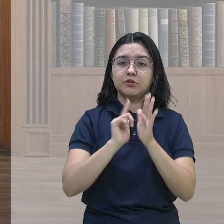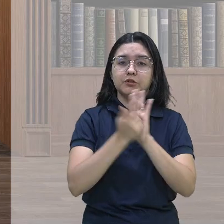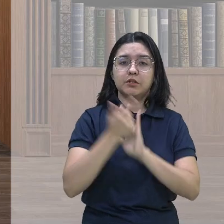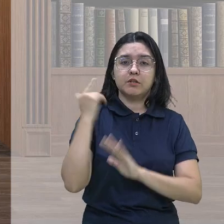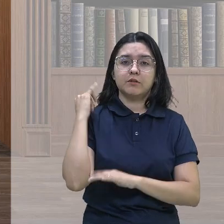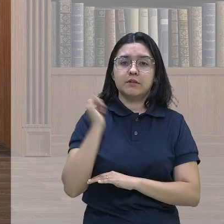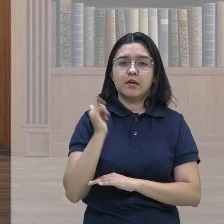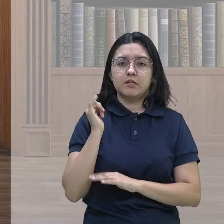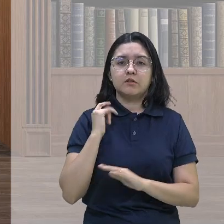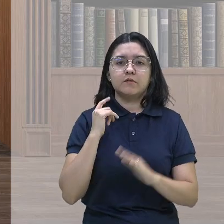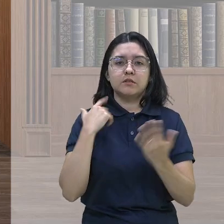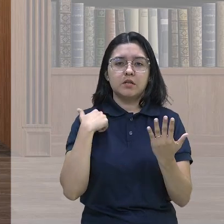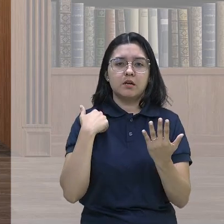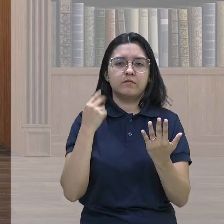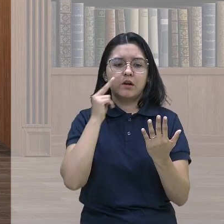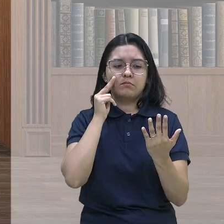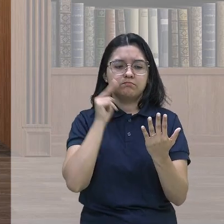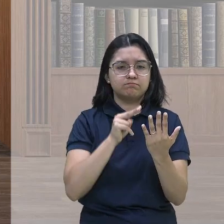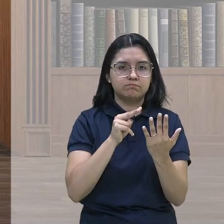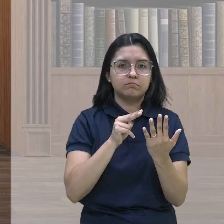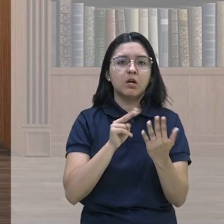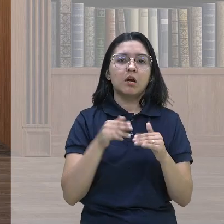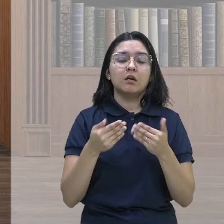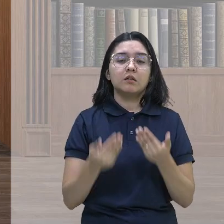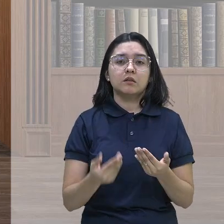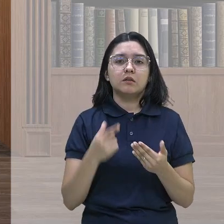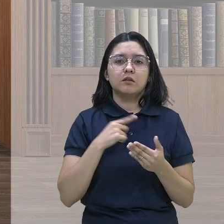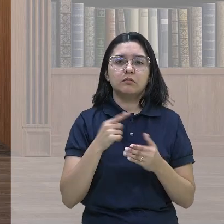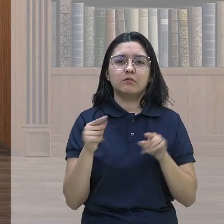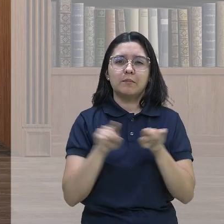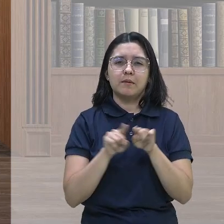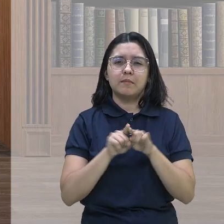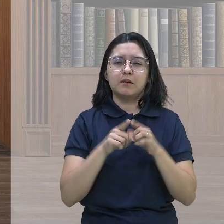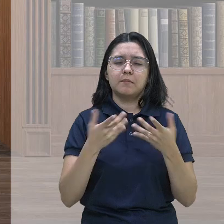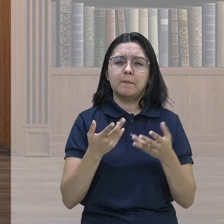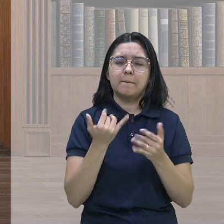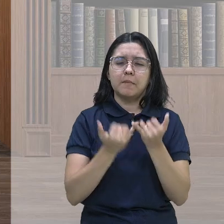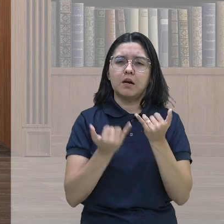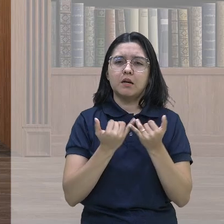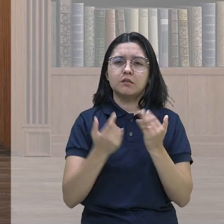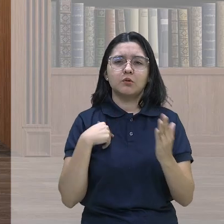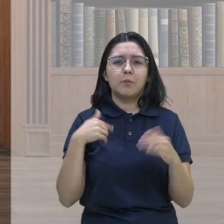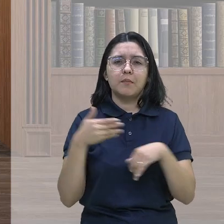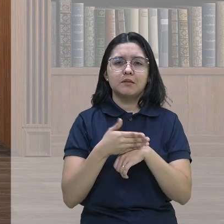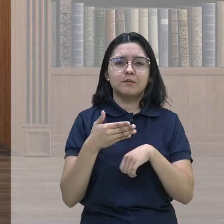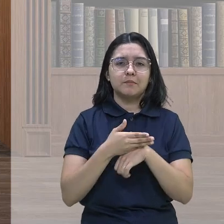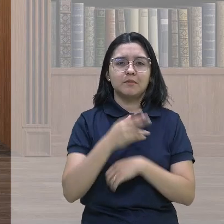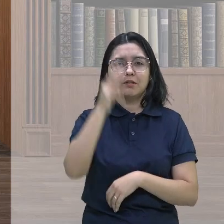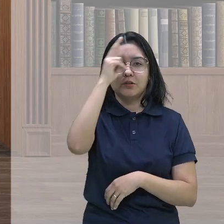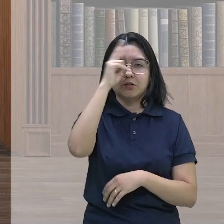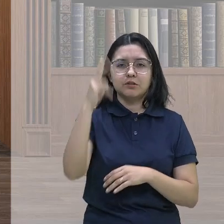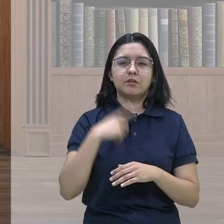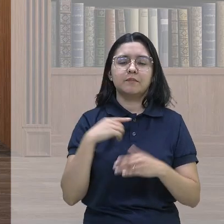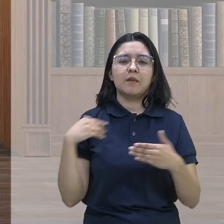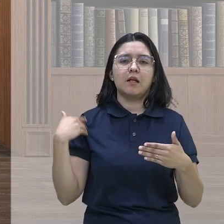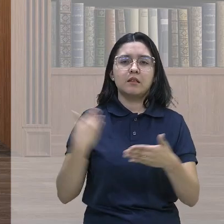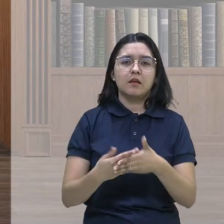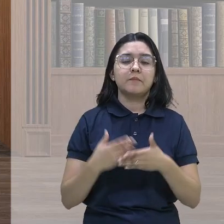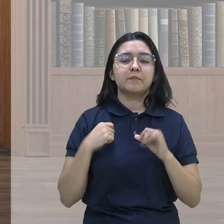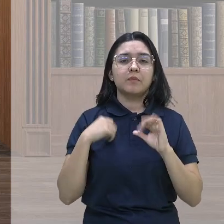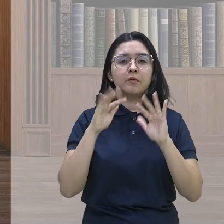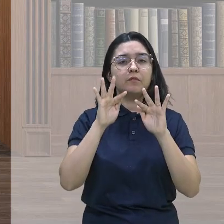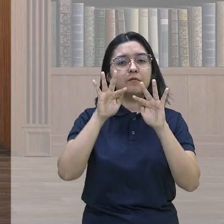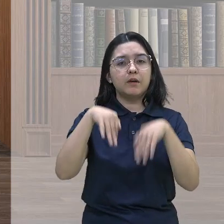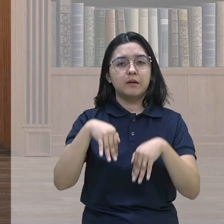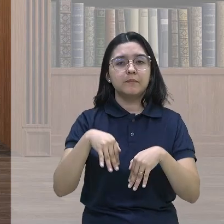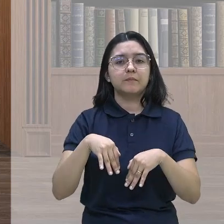prende naquela história, né? Então, ele consegue te envolver durante toda a história até chegar no desfecho, até você fechar